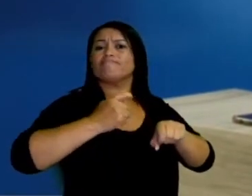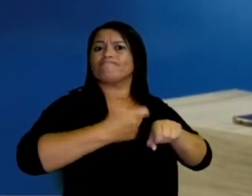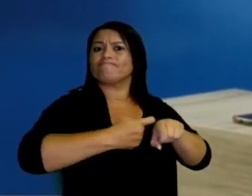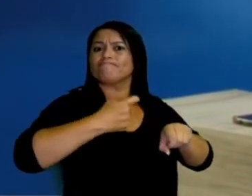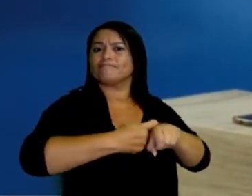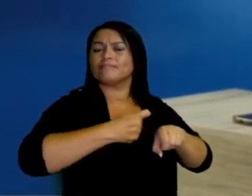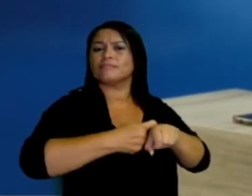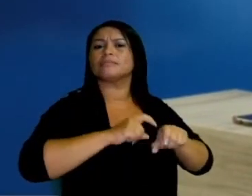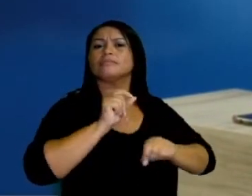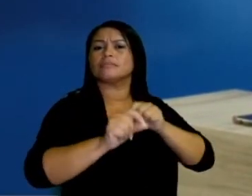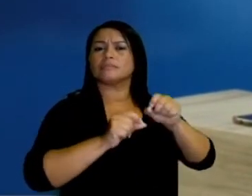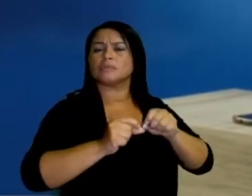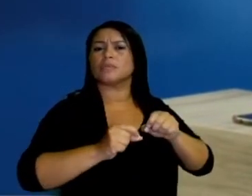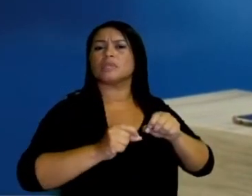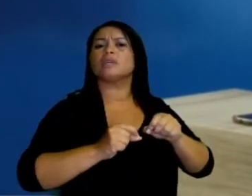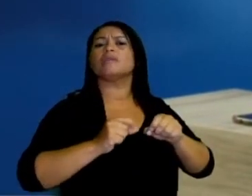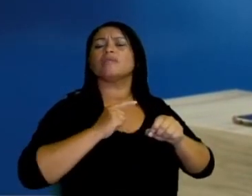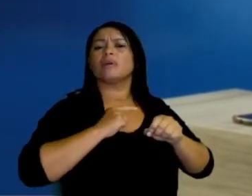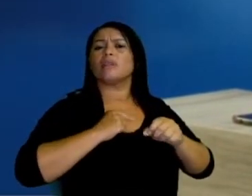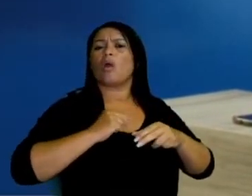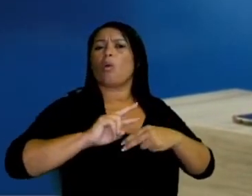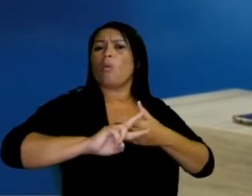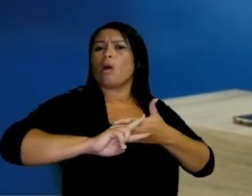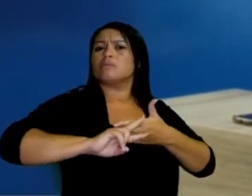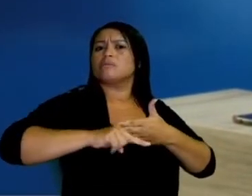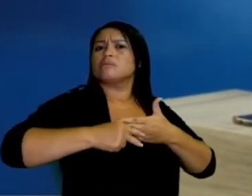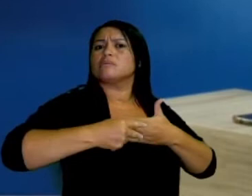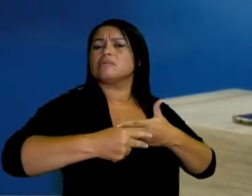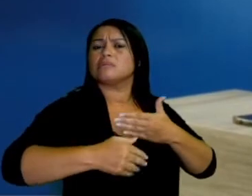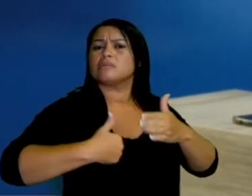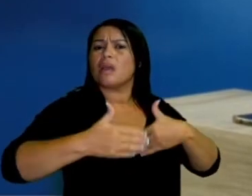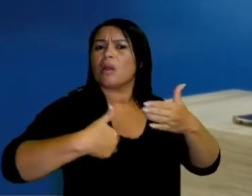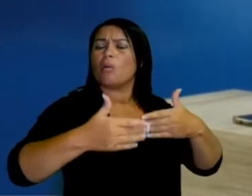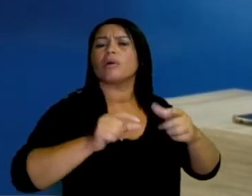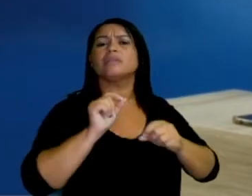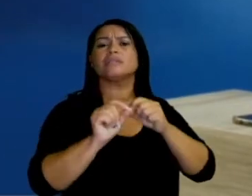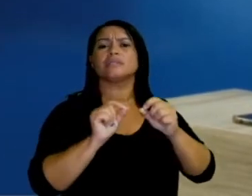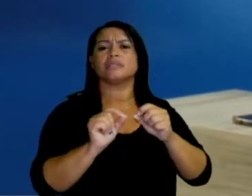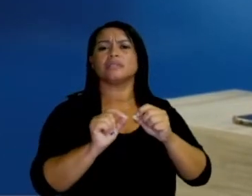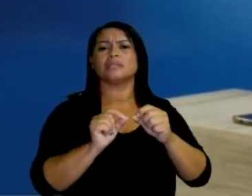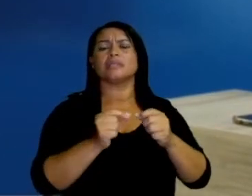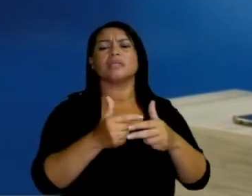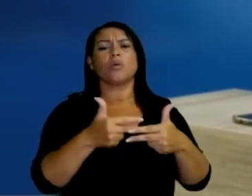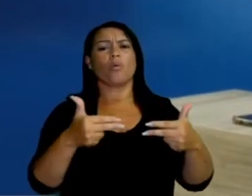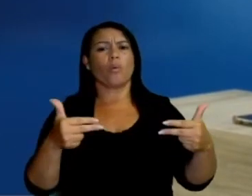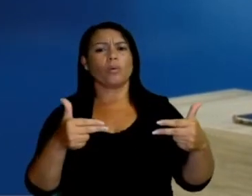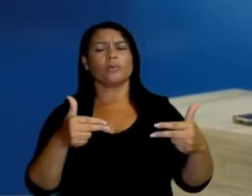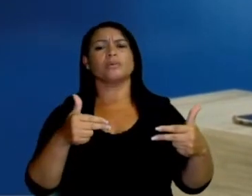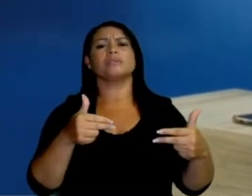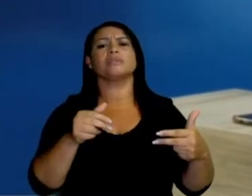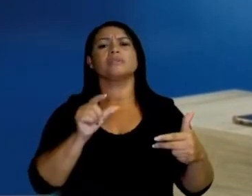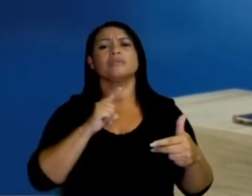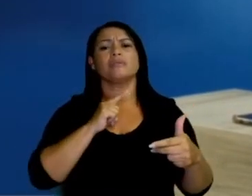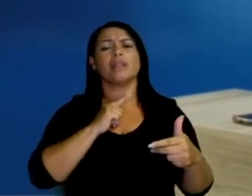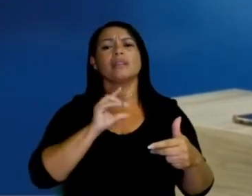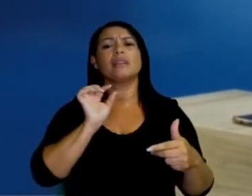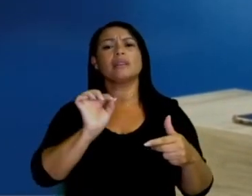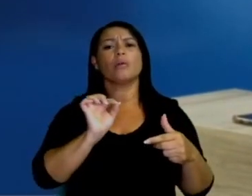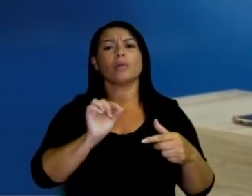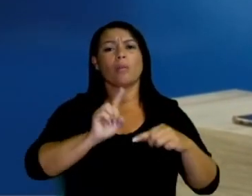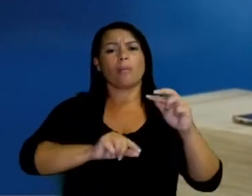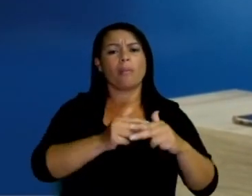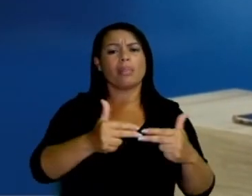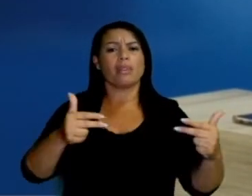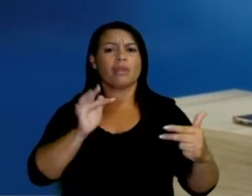que consiste aí numa sequência de materiais que são depositados, né, e aí a gente vai ter esse material formando, né,